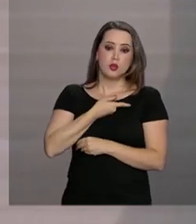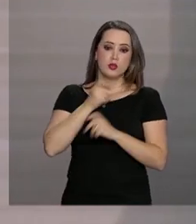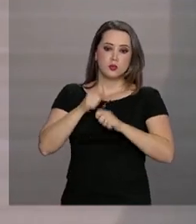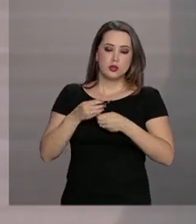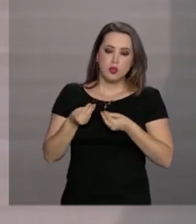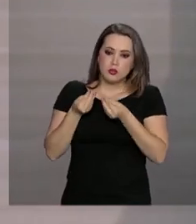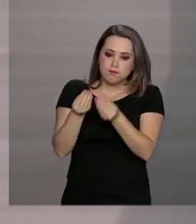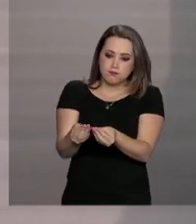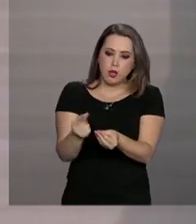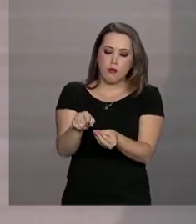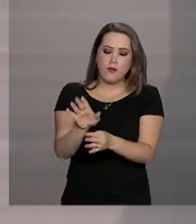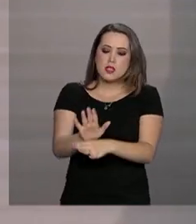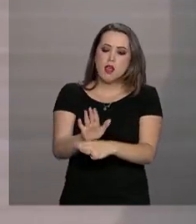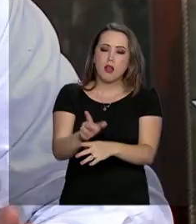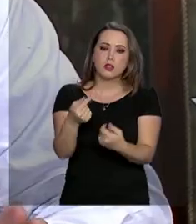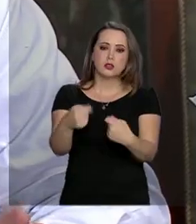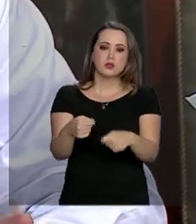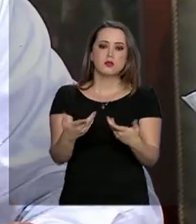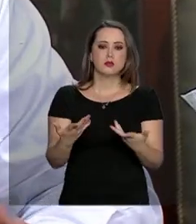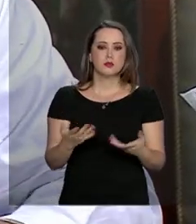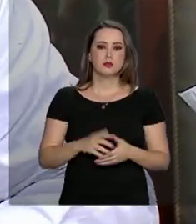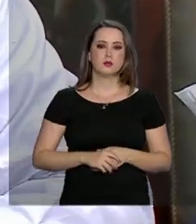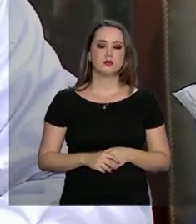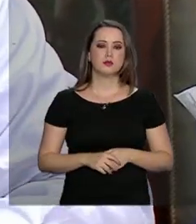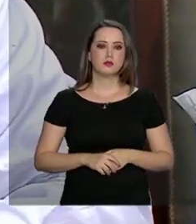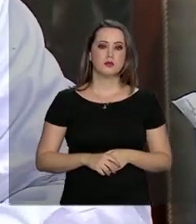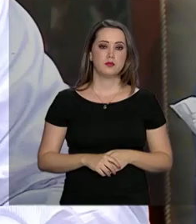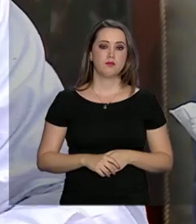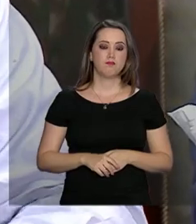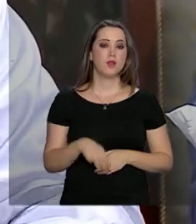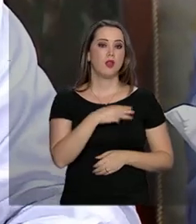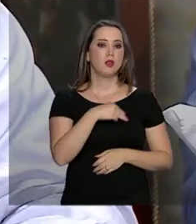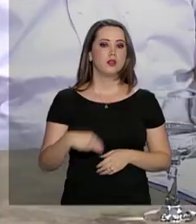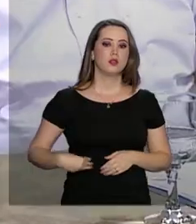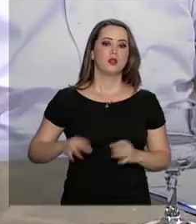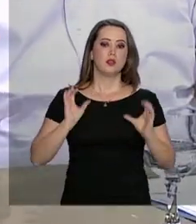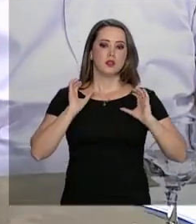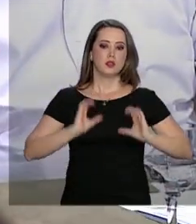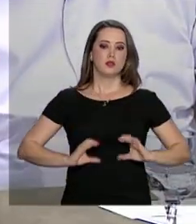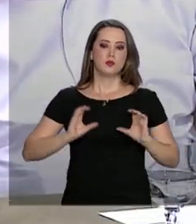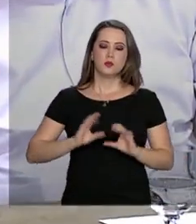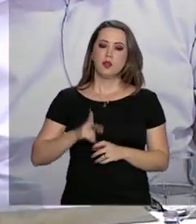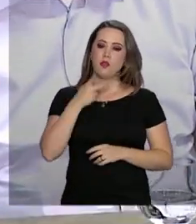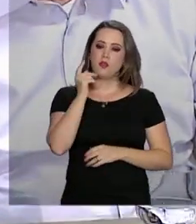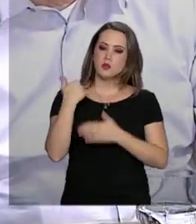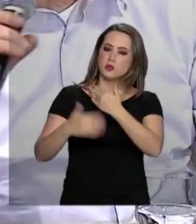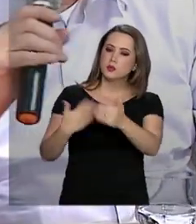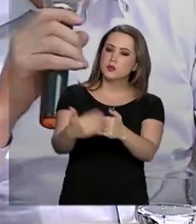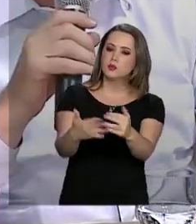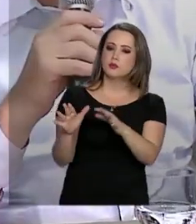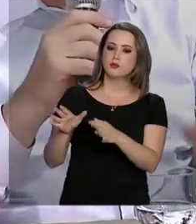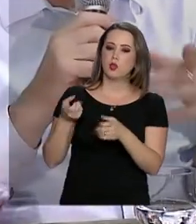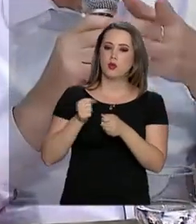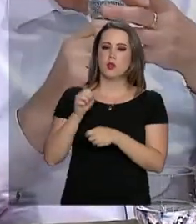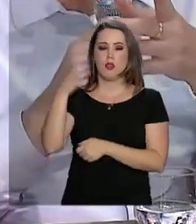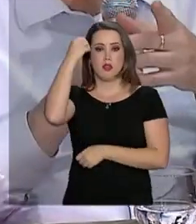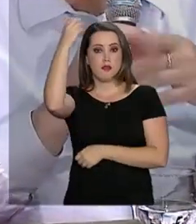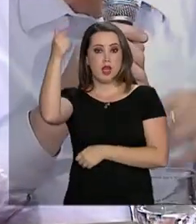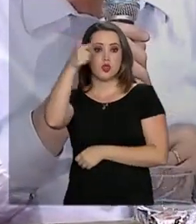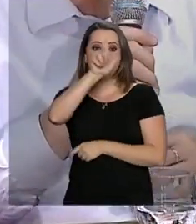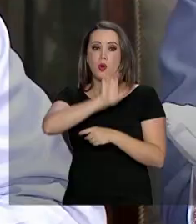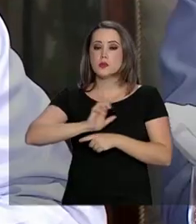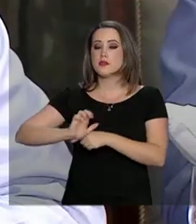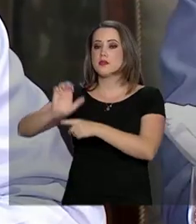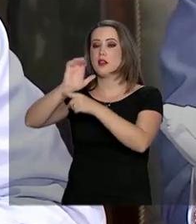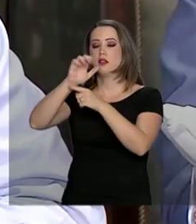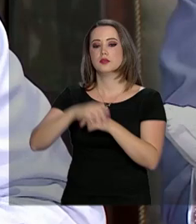uma ajuda nesse sentido. O ministro da Cidadania, Osmar Terra, falou sobre a continuidade da interiorização dos